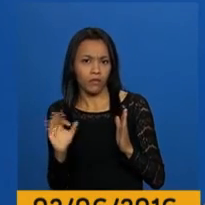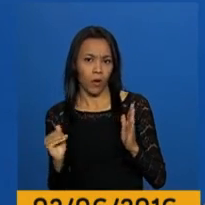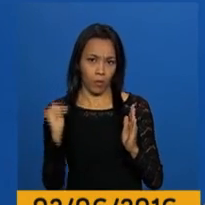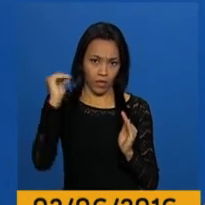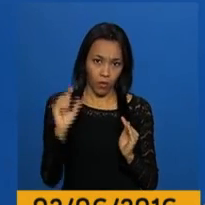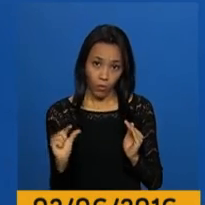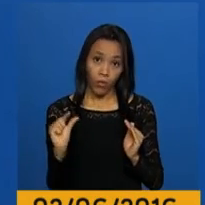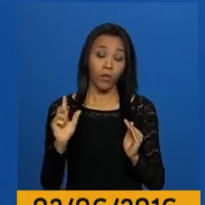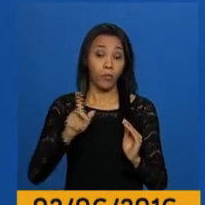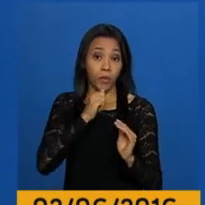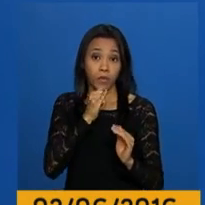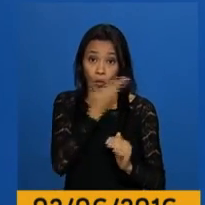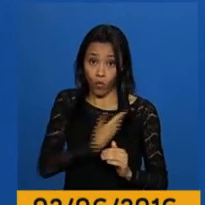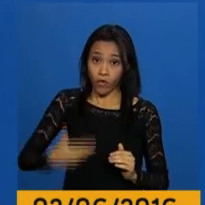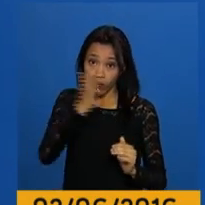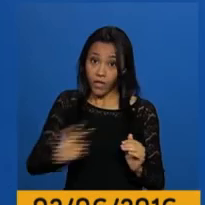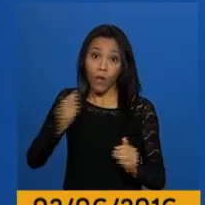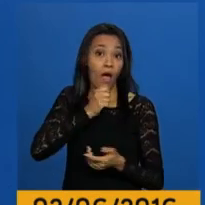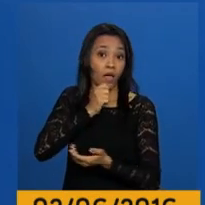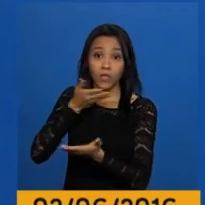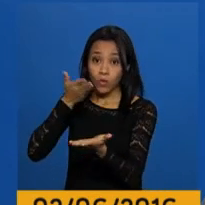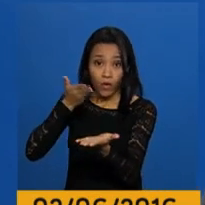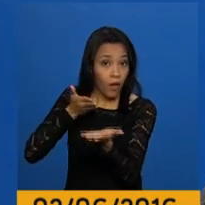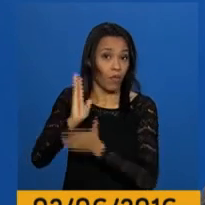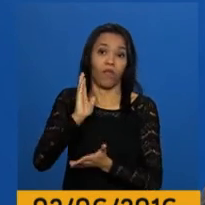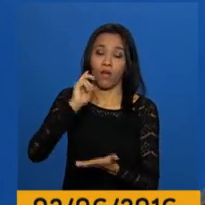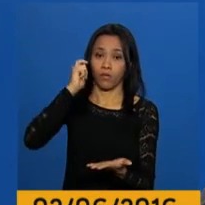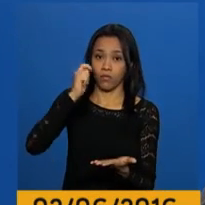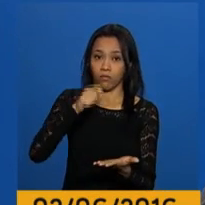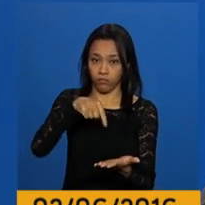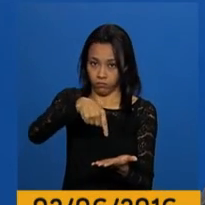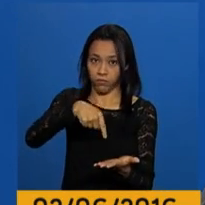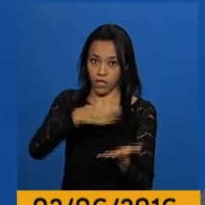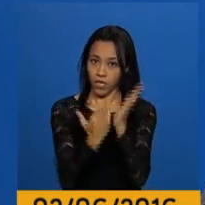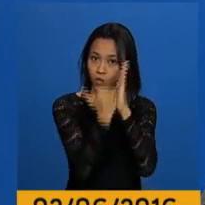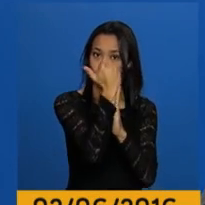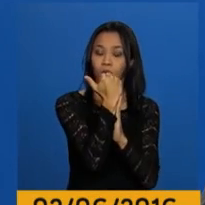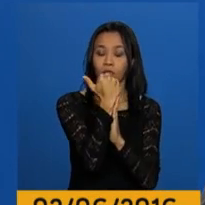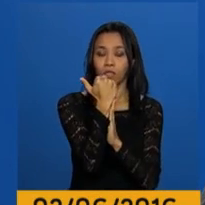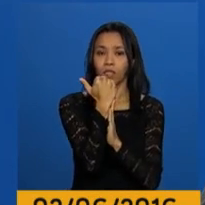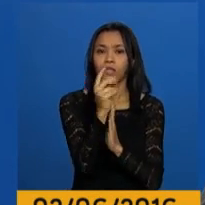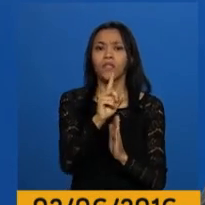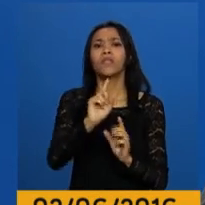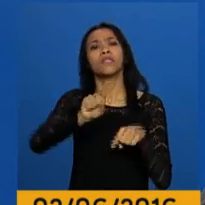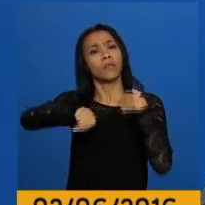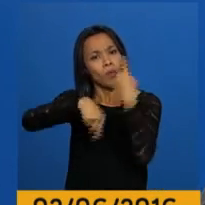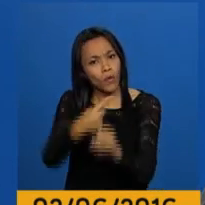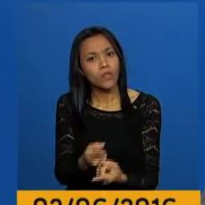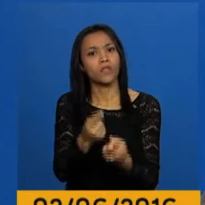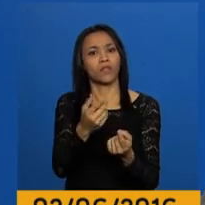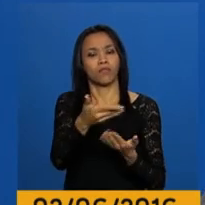pagamentos do governo federal sem a aprovação desses reajustes e a folha que será com a aprovação dos